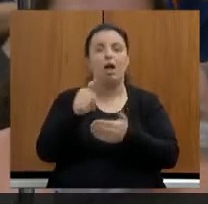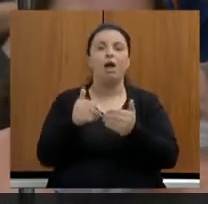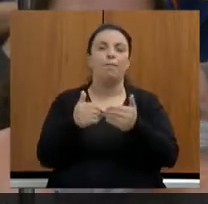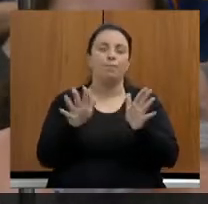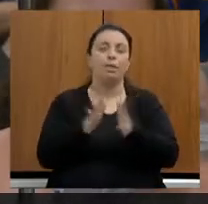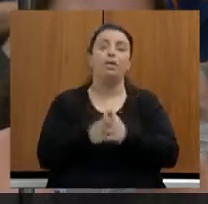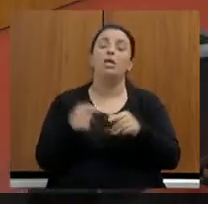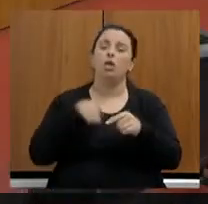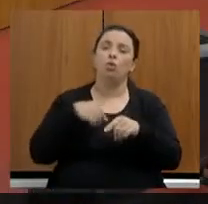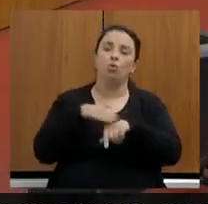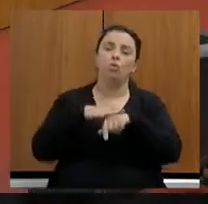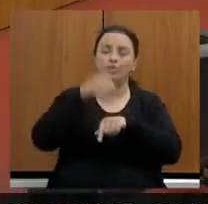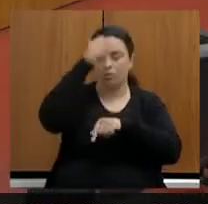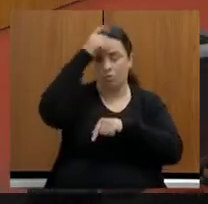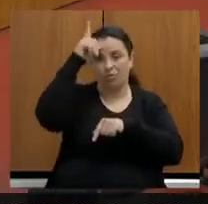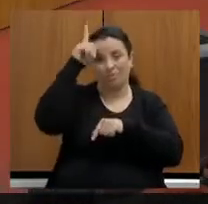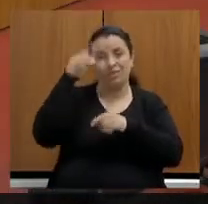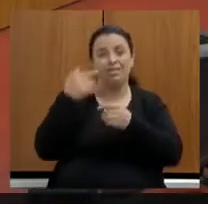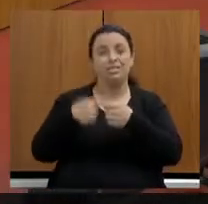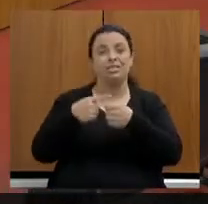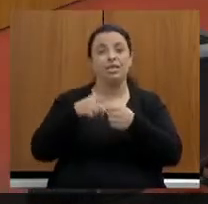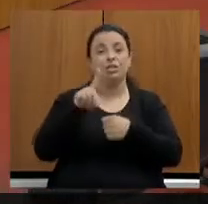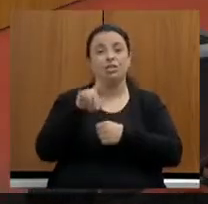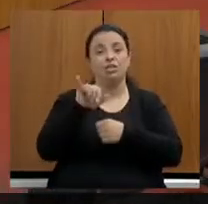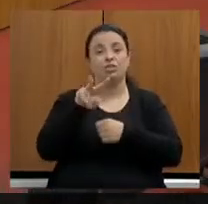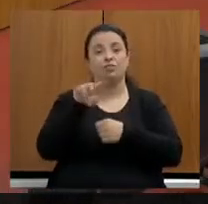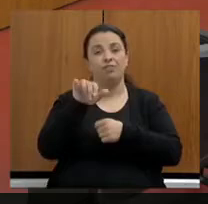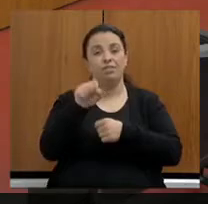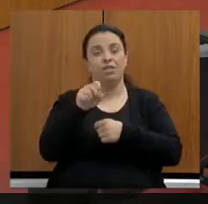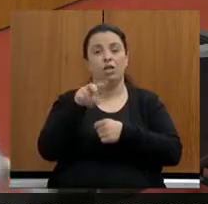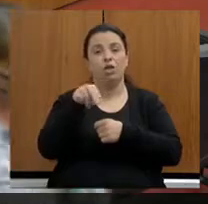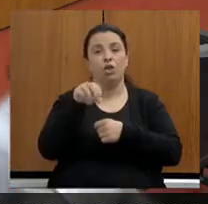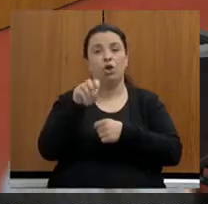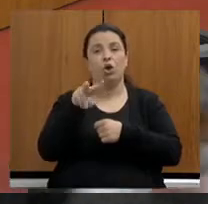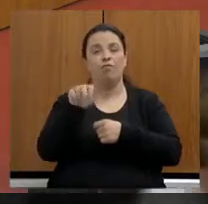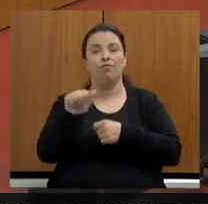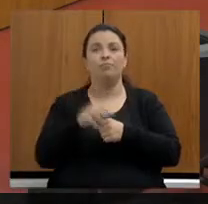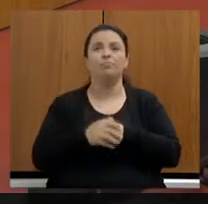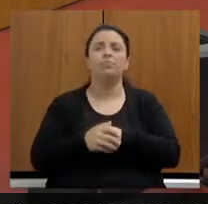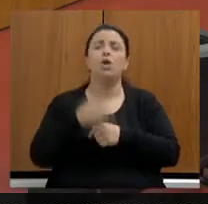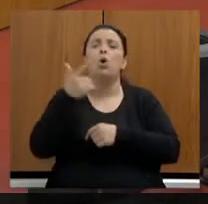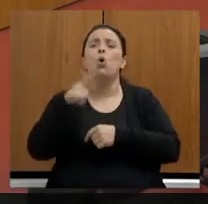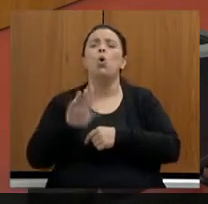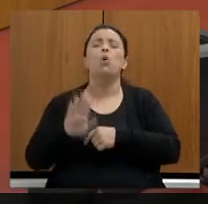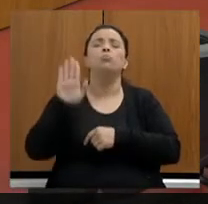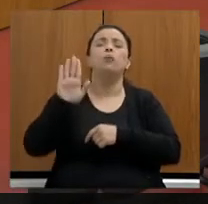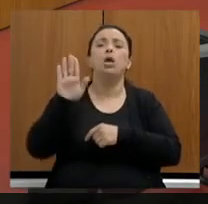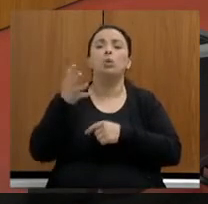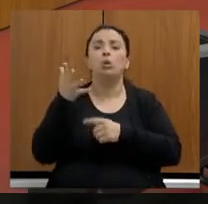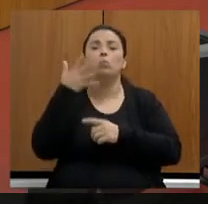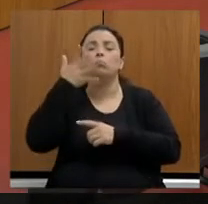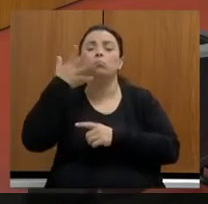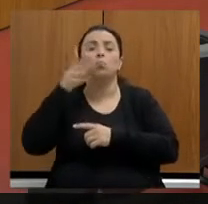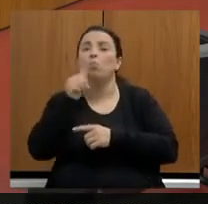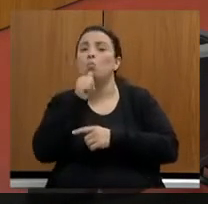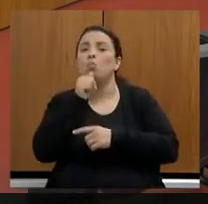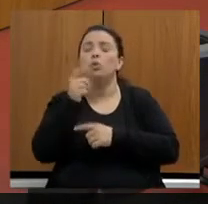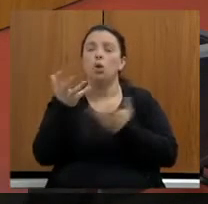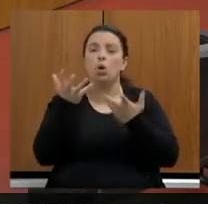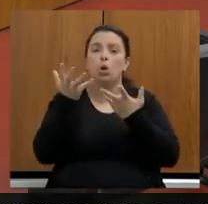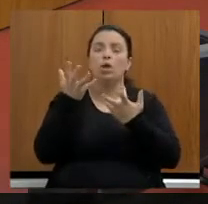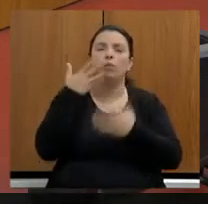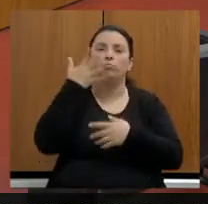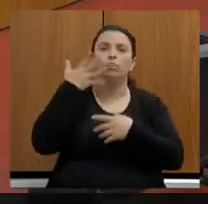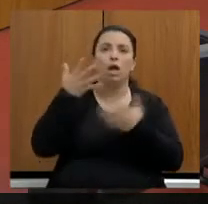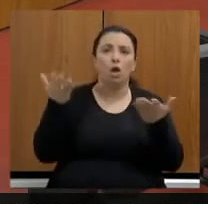Obrigado antes de passar então retornar para secretária eu consulto se algum colega parlamentar que não fez uso da palavra gostaria de